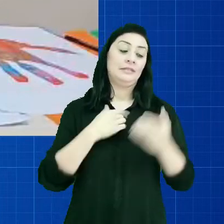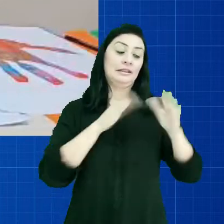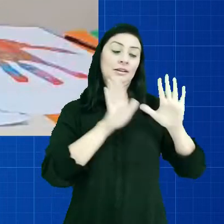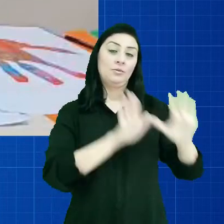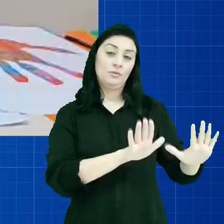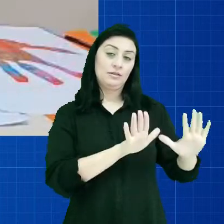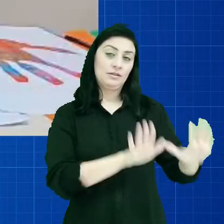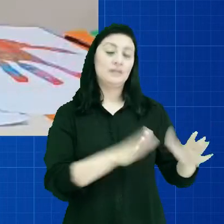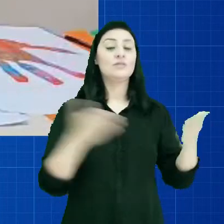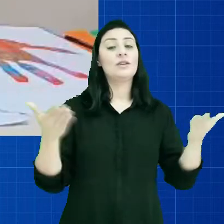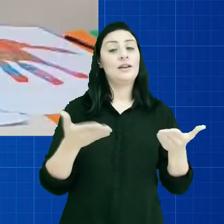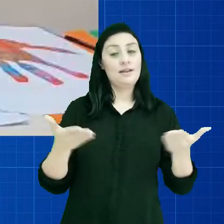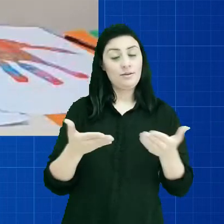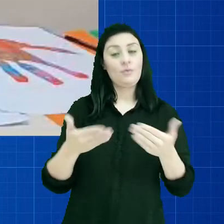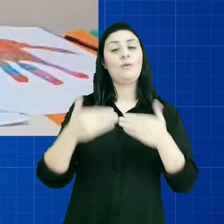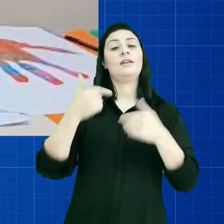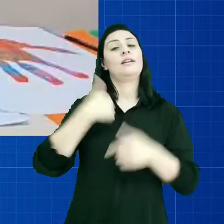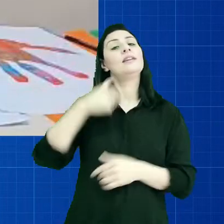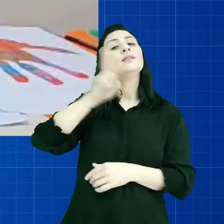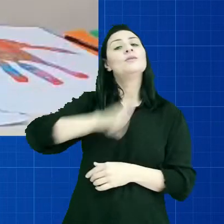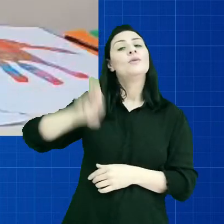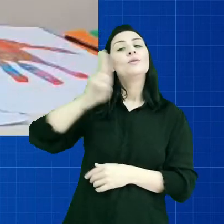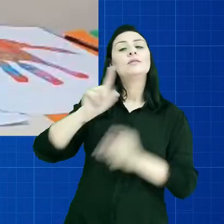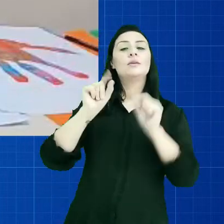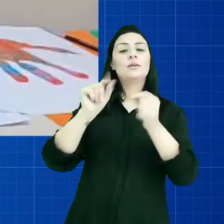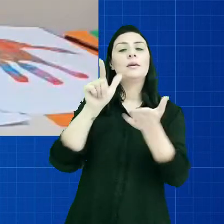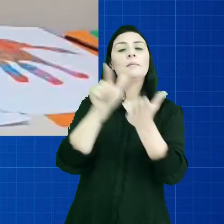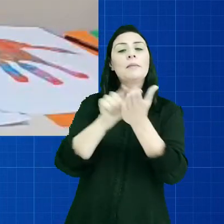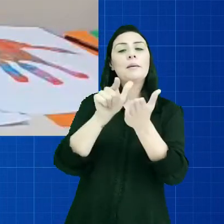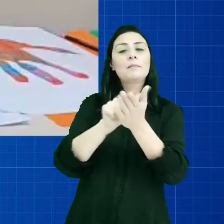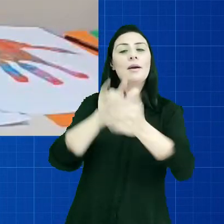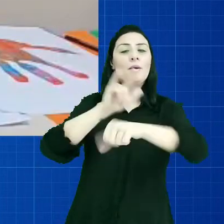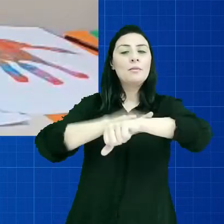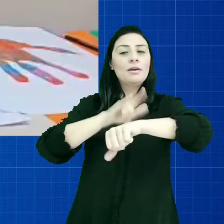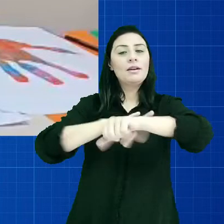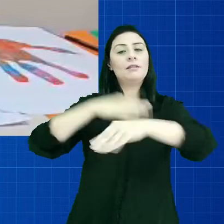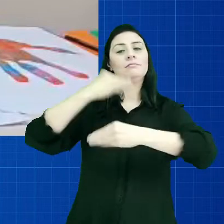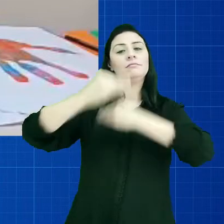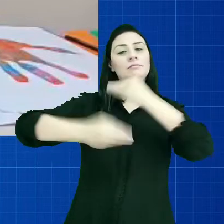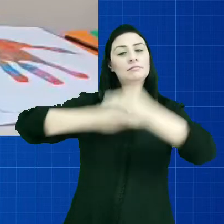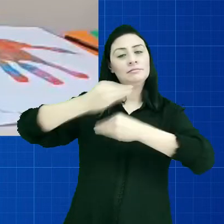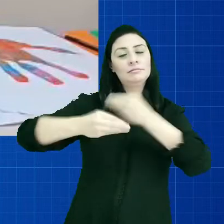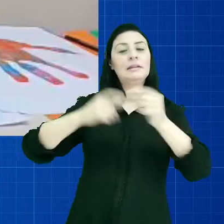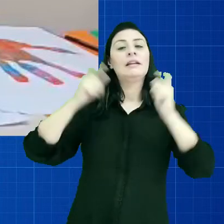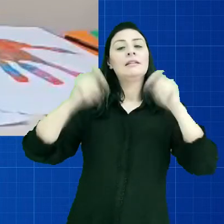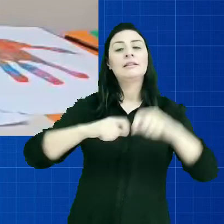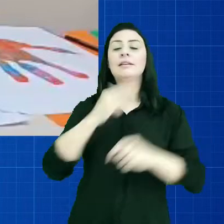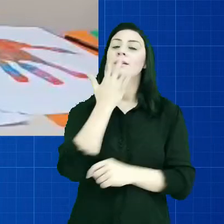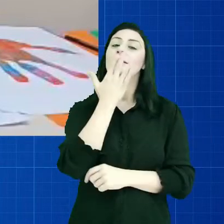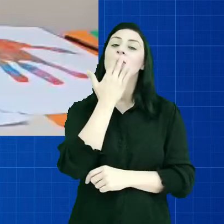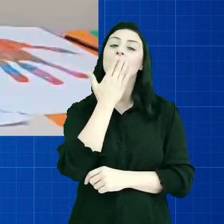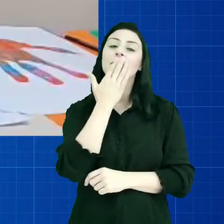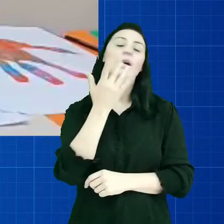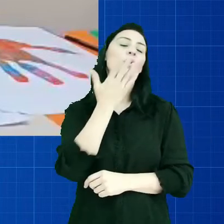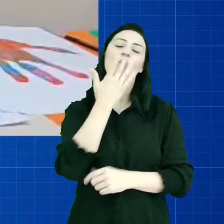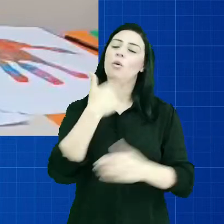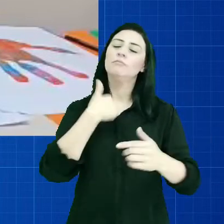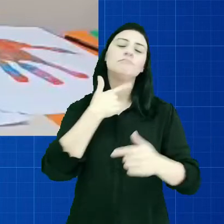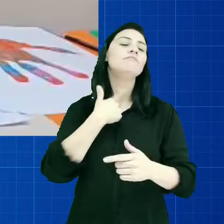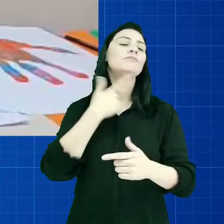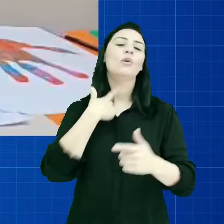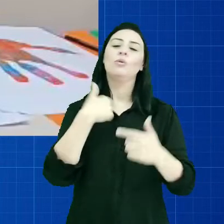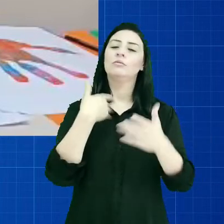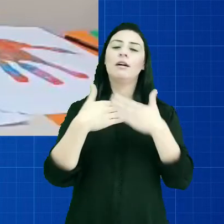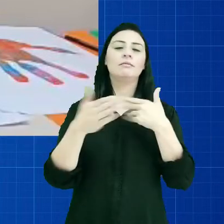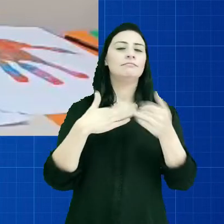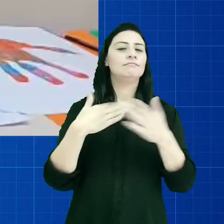Deixei aqui. Agora eu vou utilizar o rolinho de papel aqui e posso pintar aqui, ó, da cor que